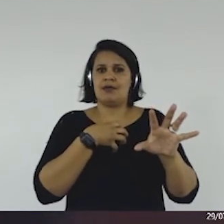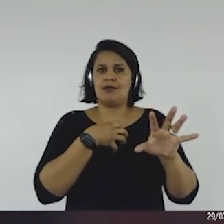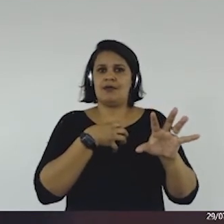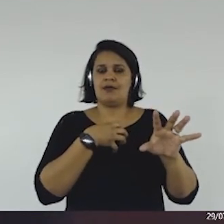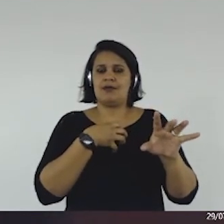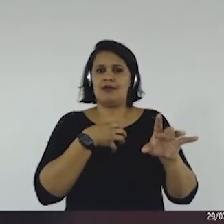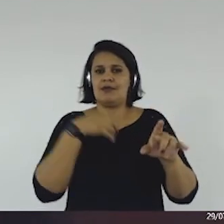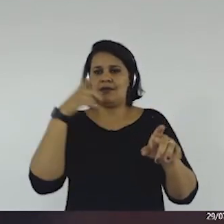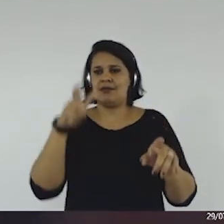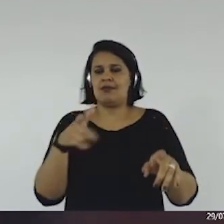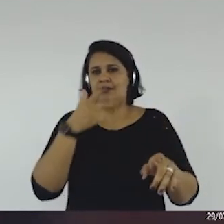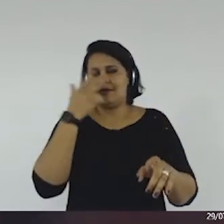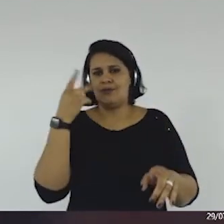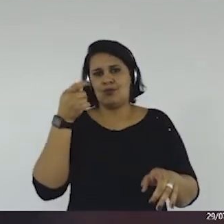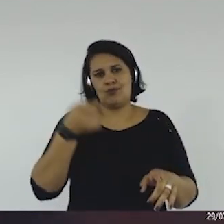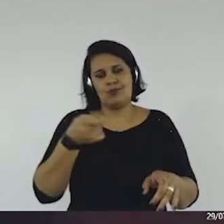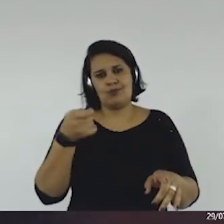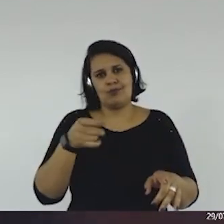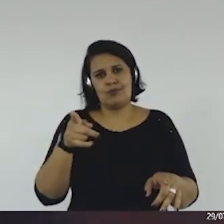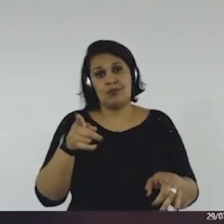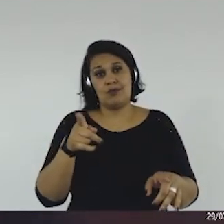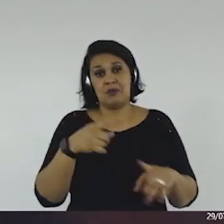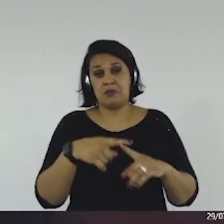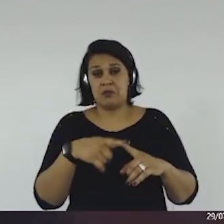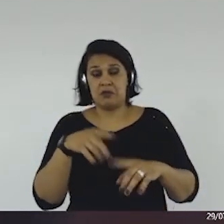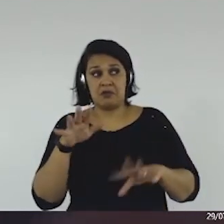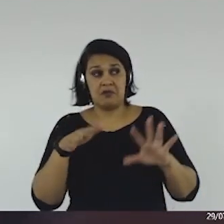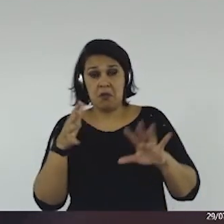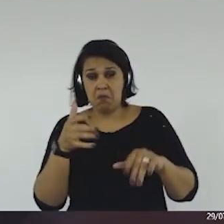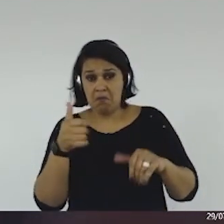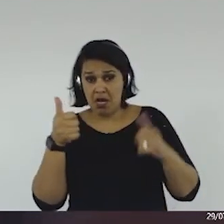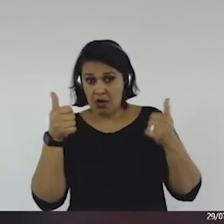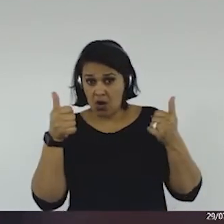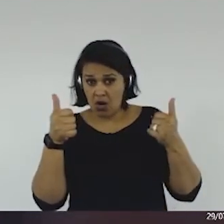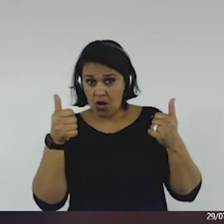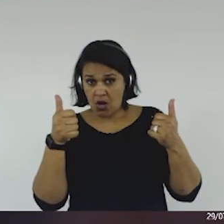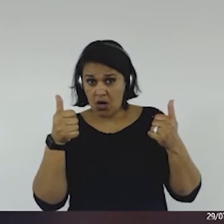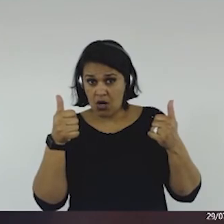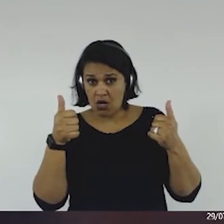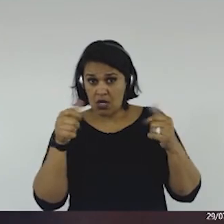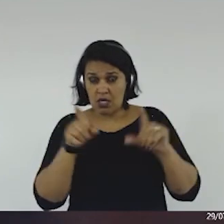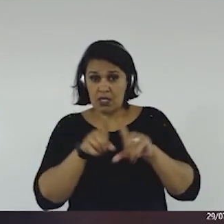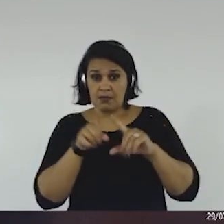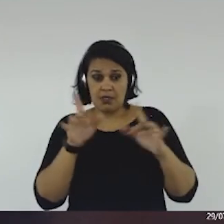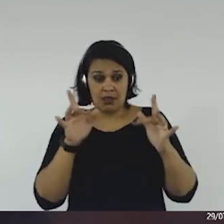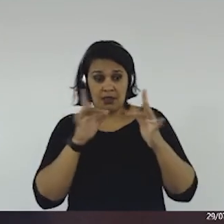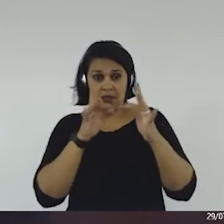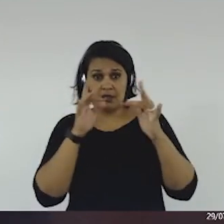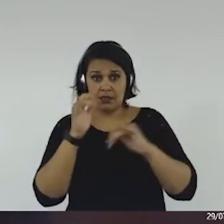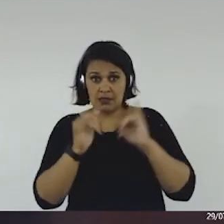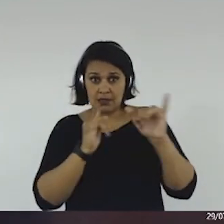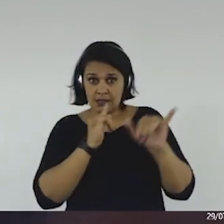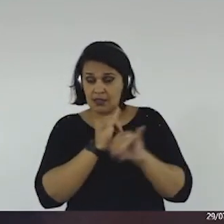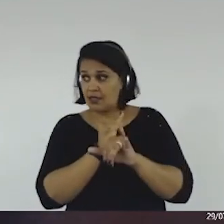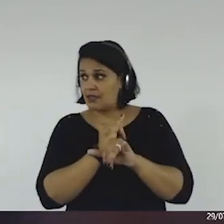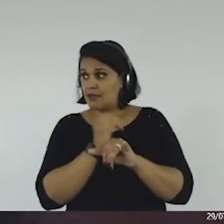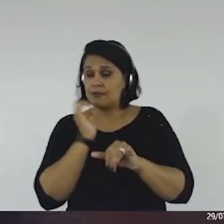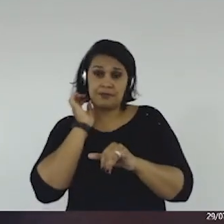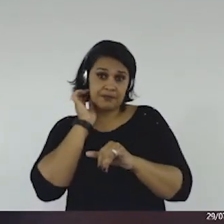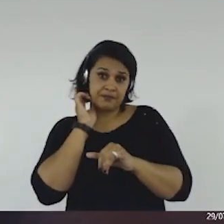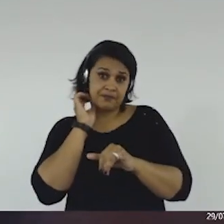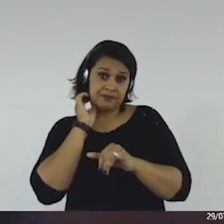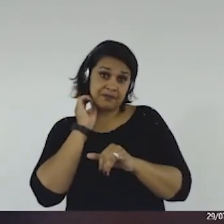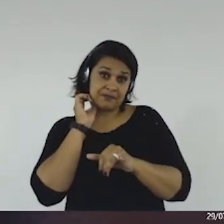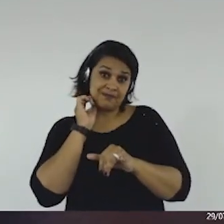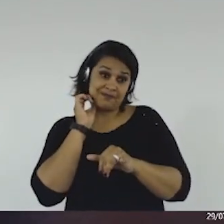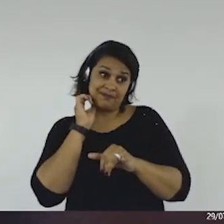está participando, que por melhor que seja a câmera, que por melhor que seja a conexão de internet, não é a mesma